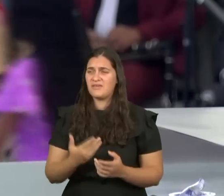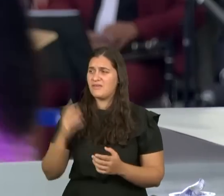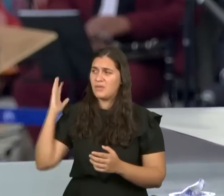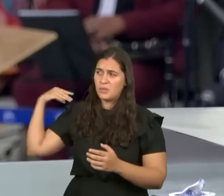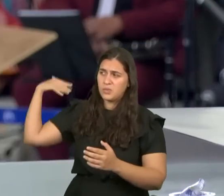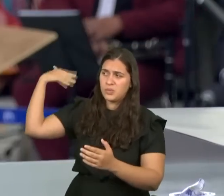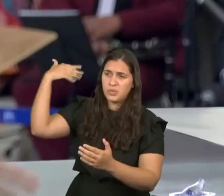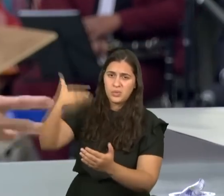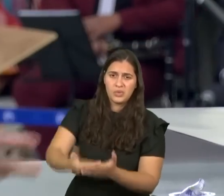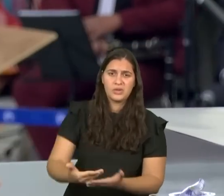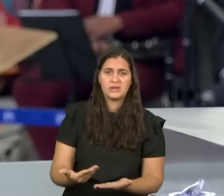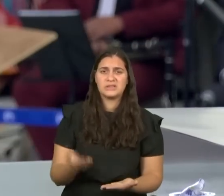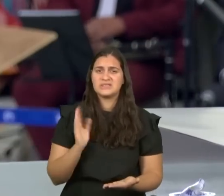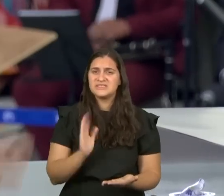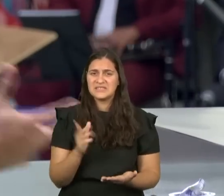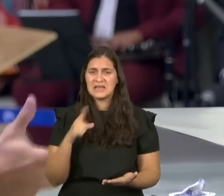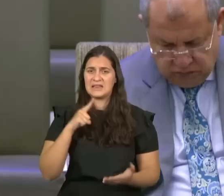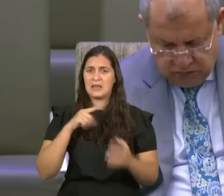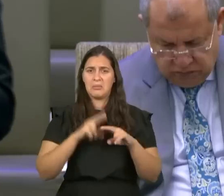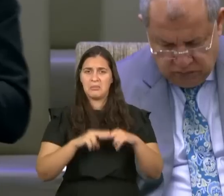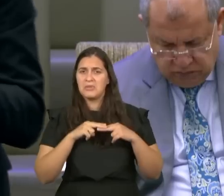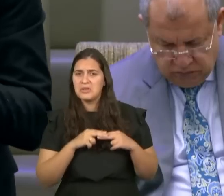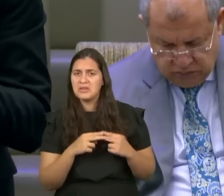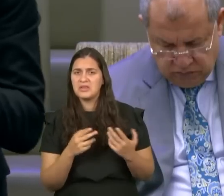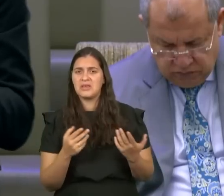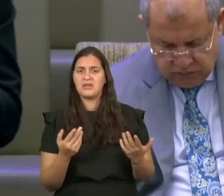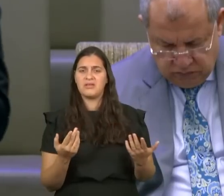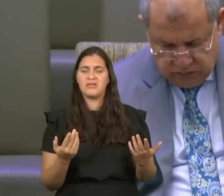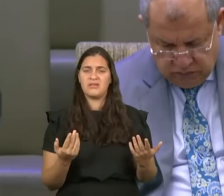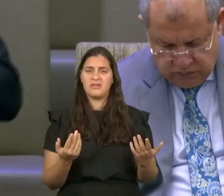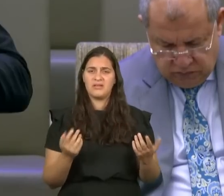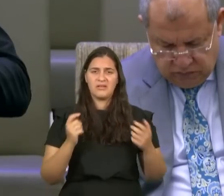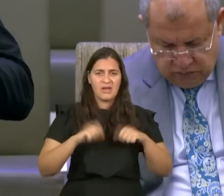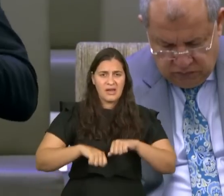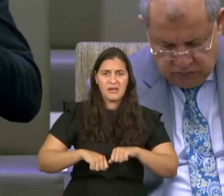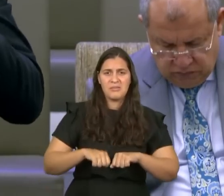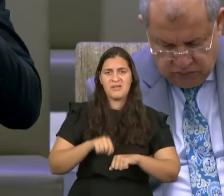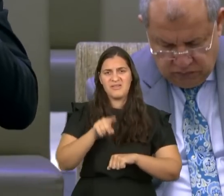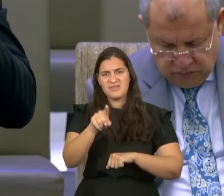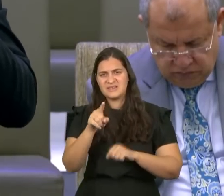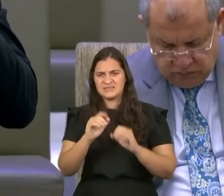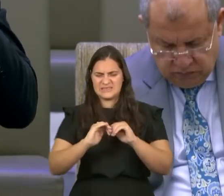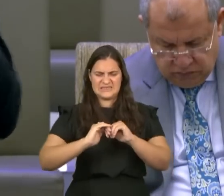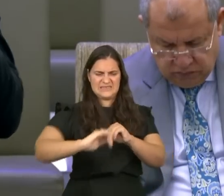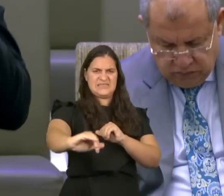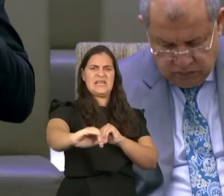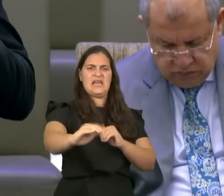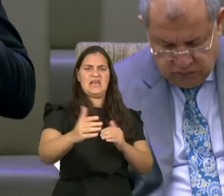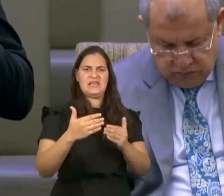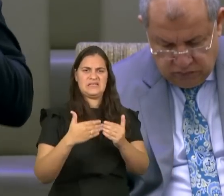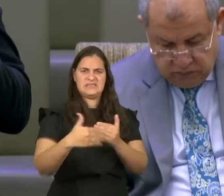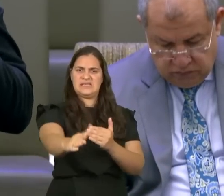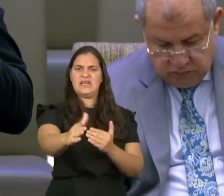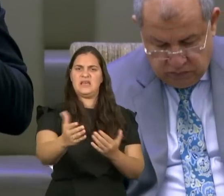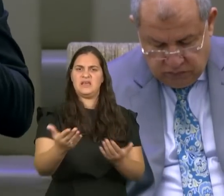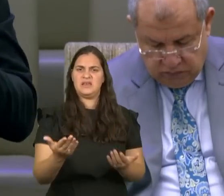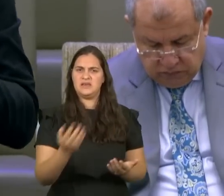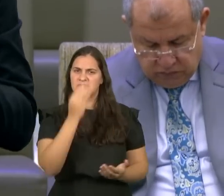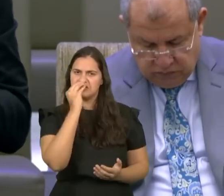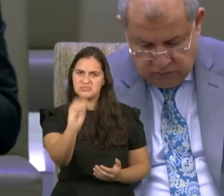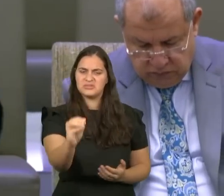já tem razões suficientes para que você não faça parte da vida dele dela